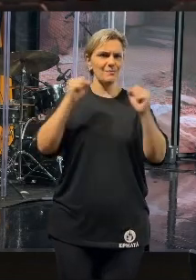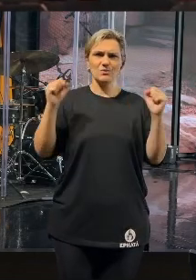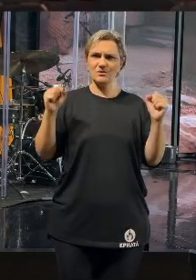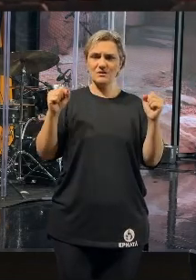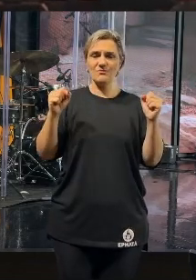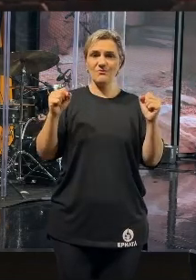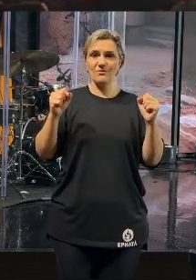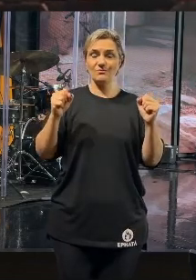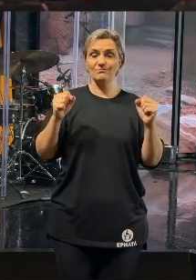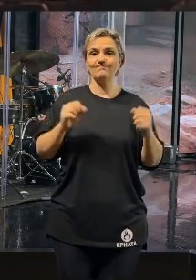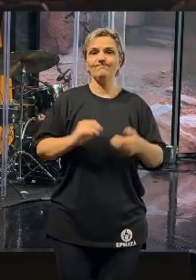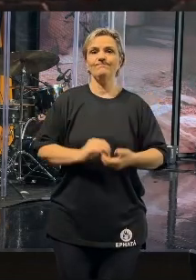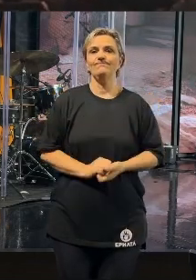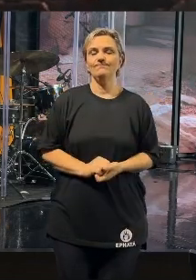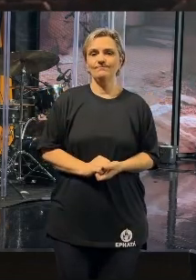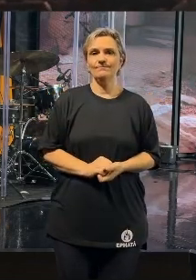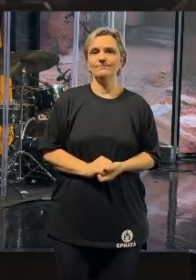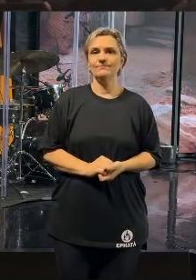impossibilidades,